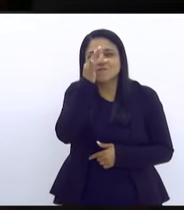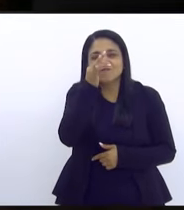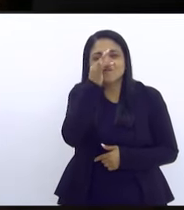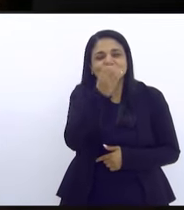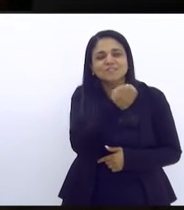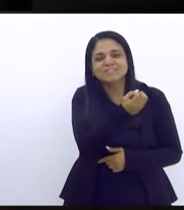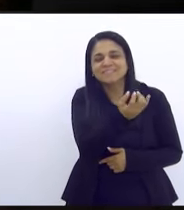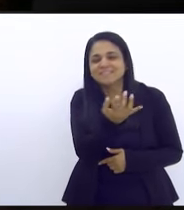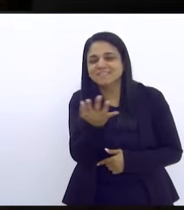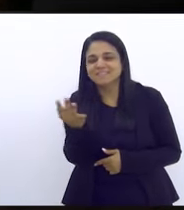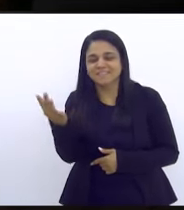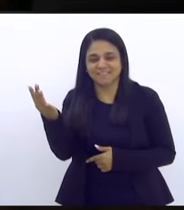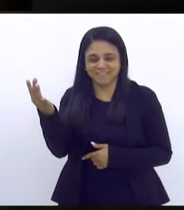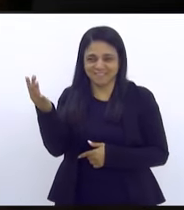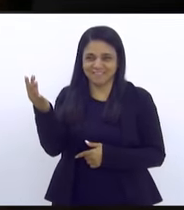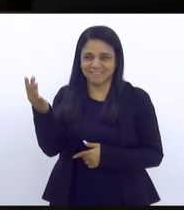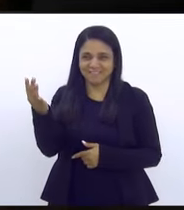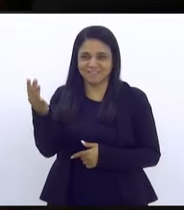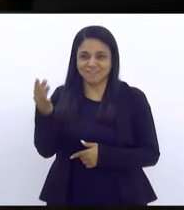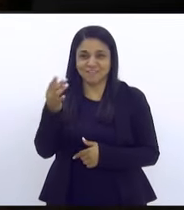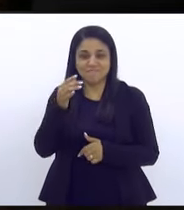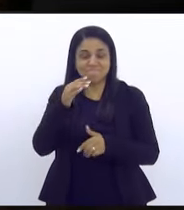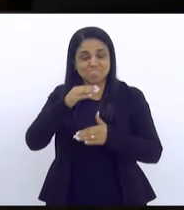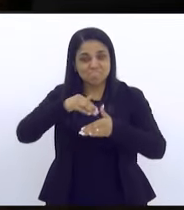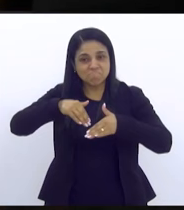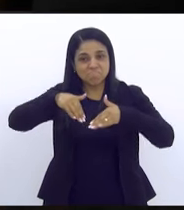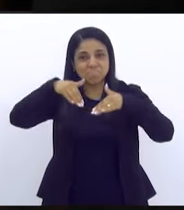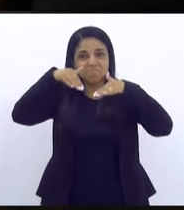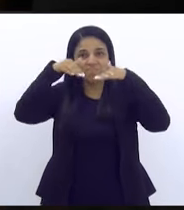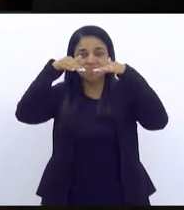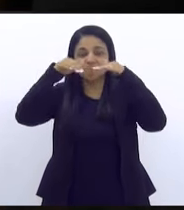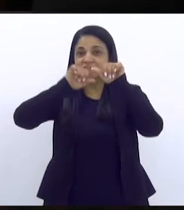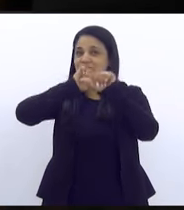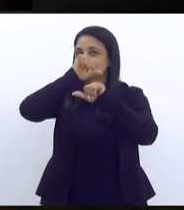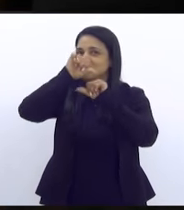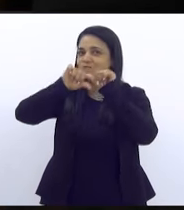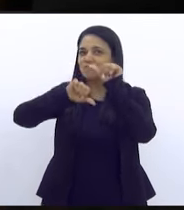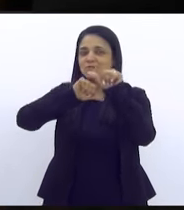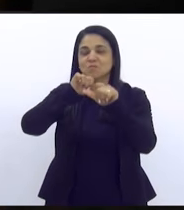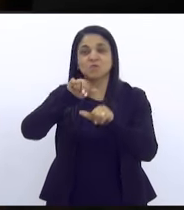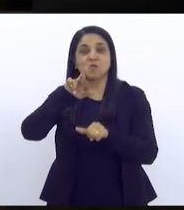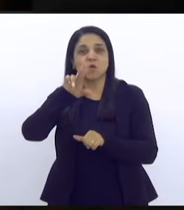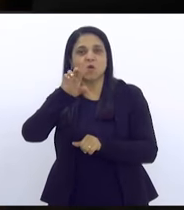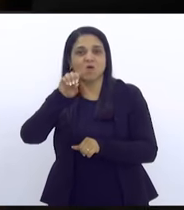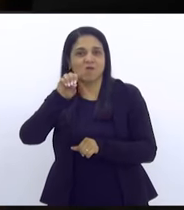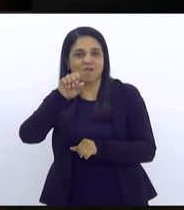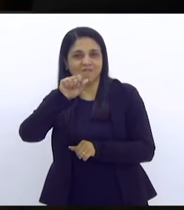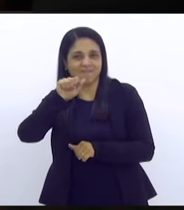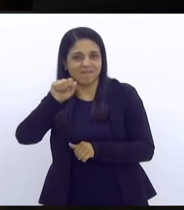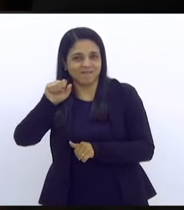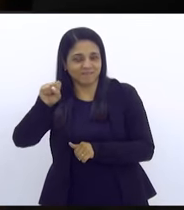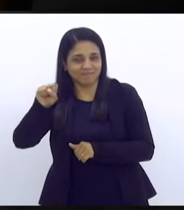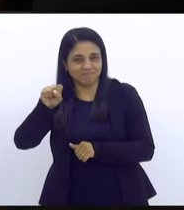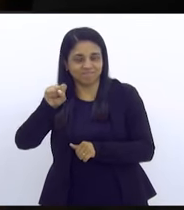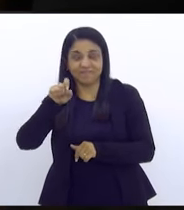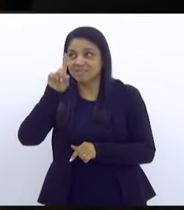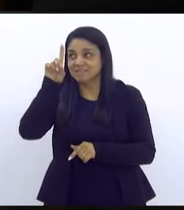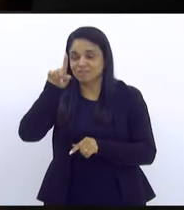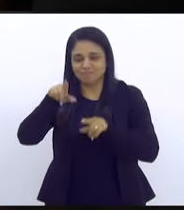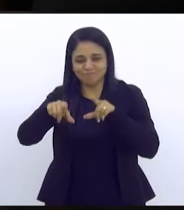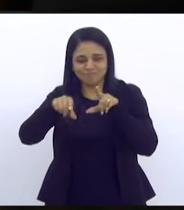Ana, as rosas que já brotaram. Deus sempre escolheu os mais insignificantes,